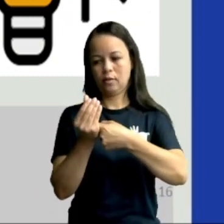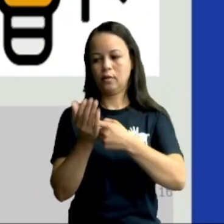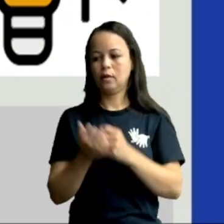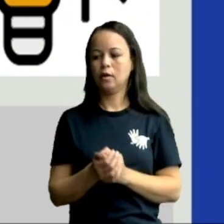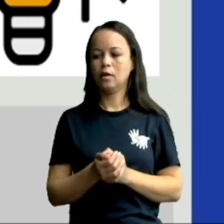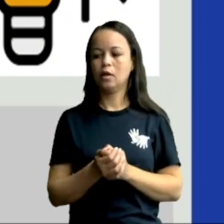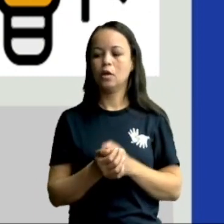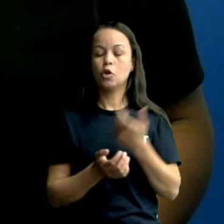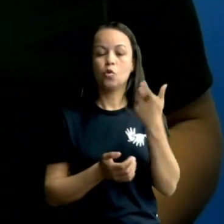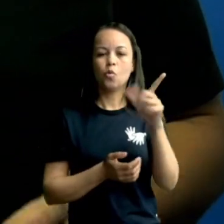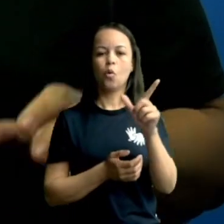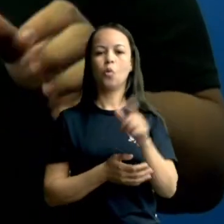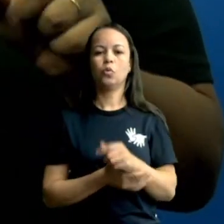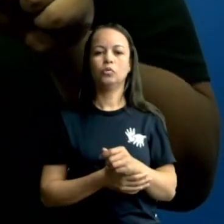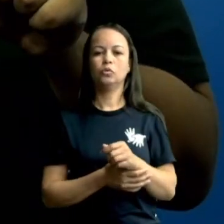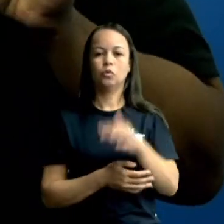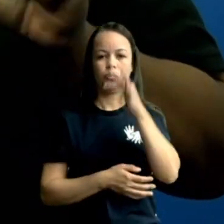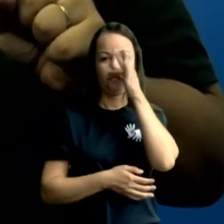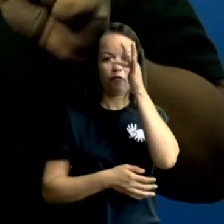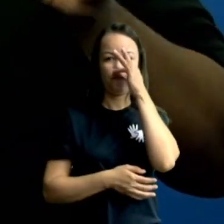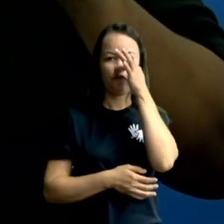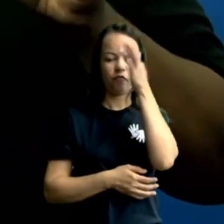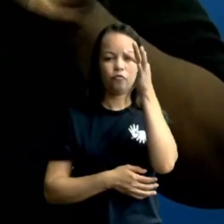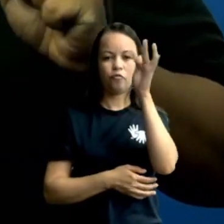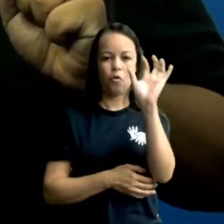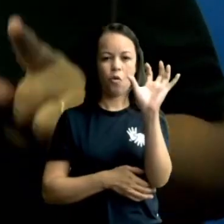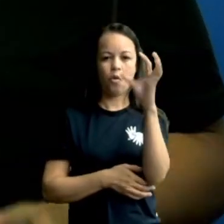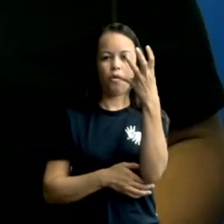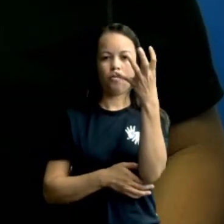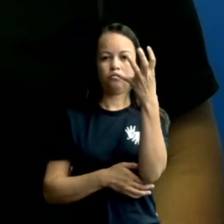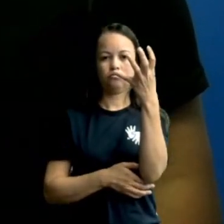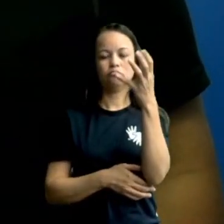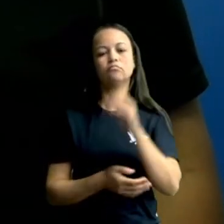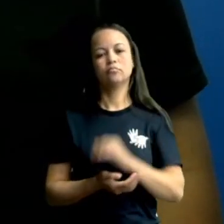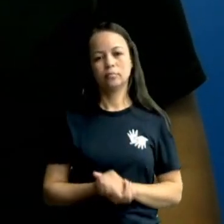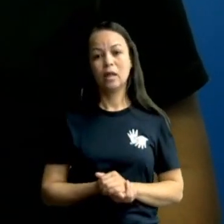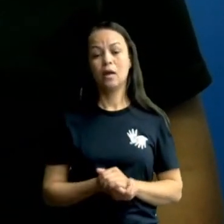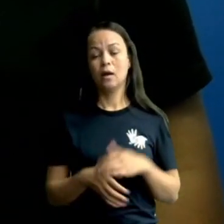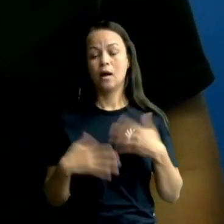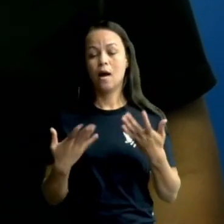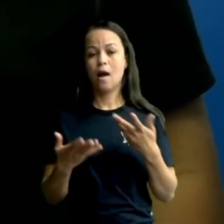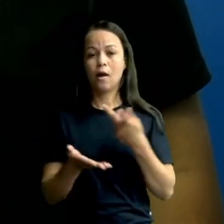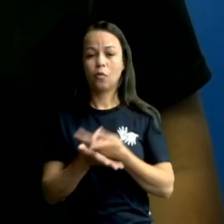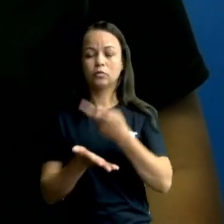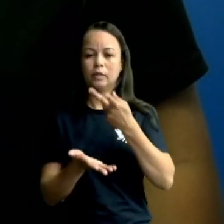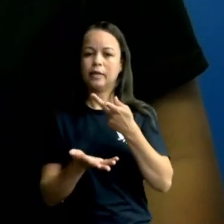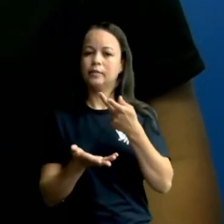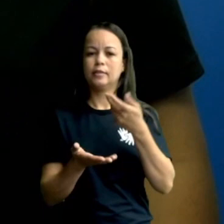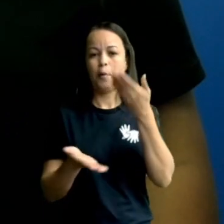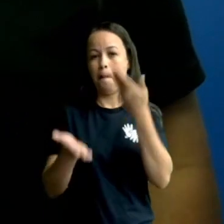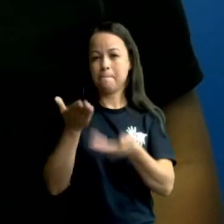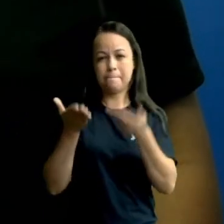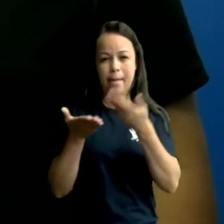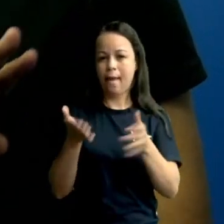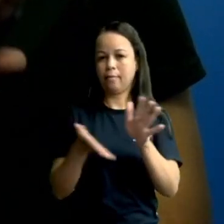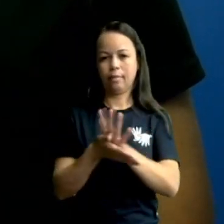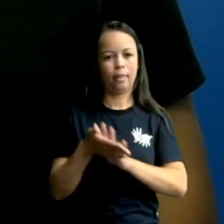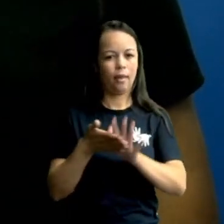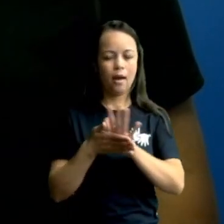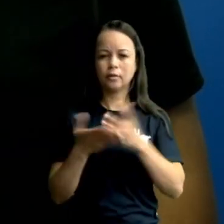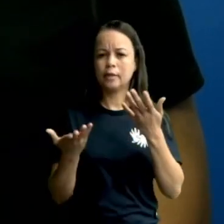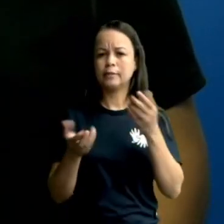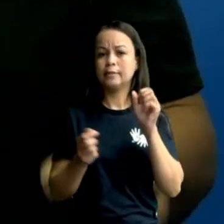girassol. Tá bom, gente? Acontece que com justaposição não perde nenhum fonema. Não perde. Se